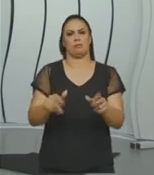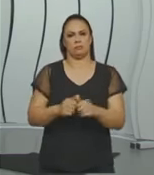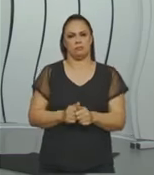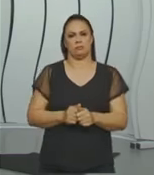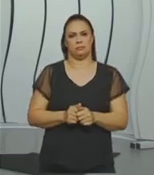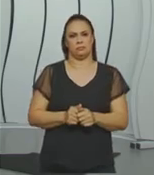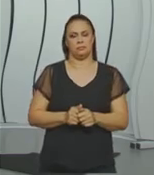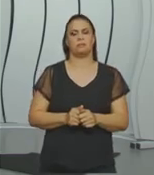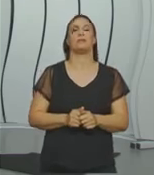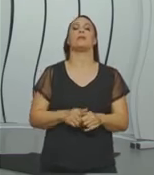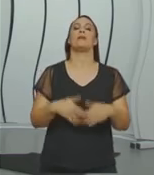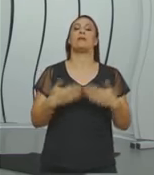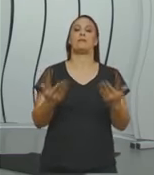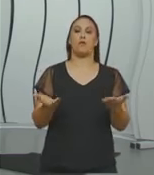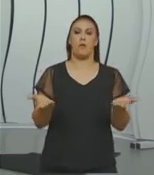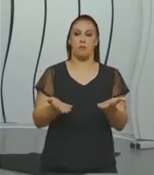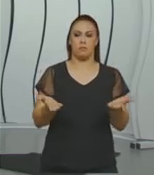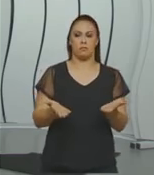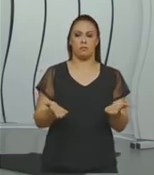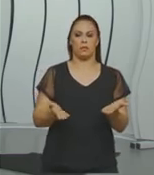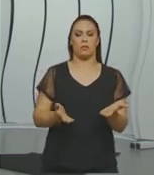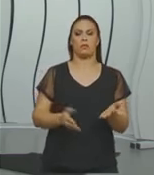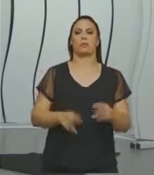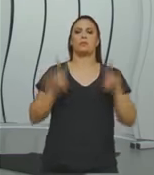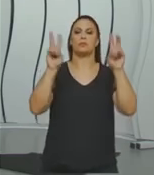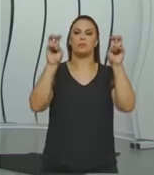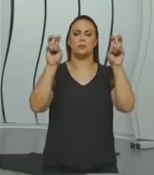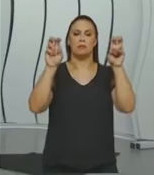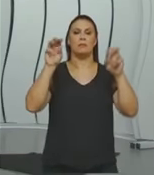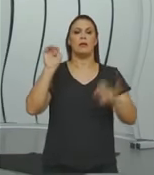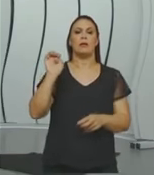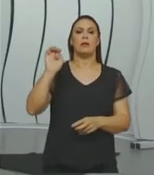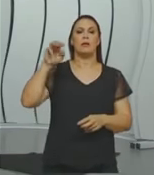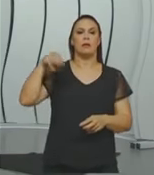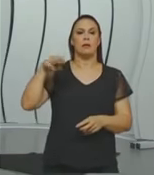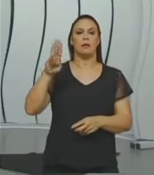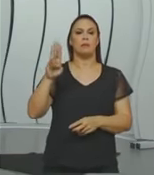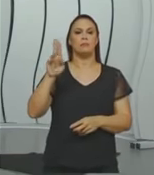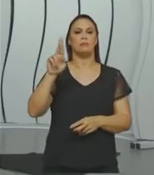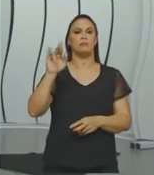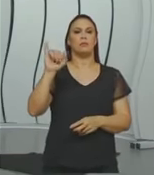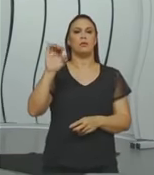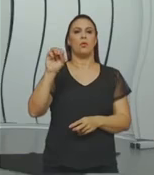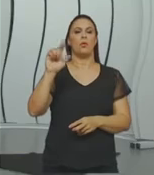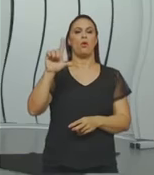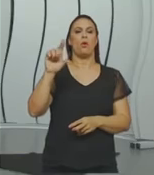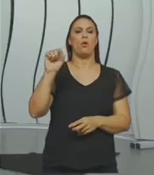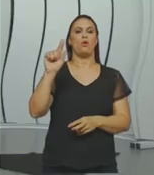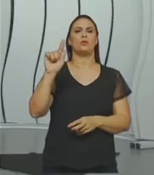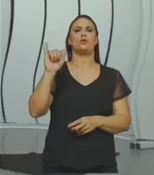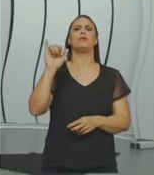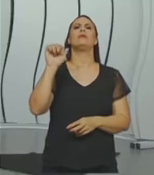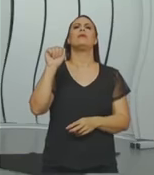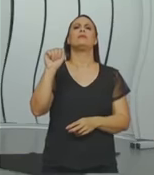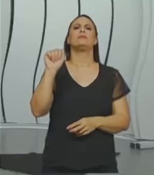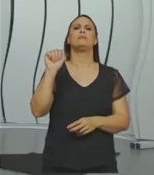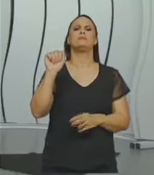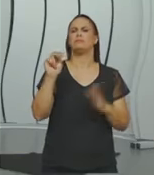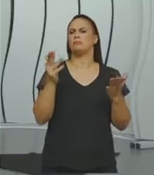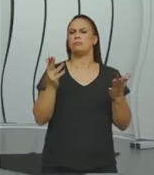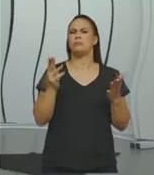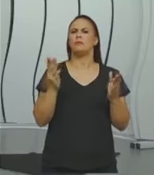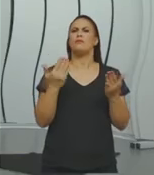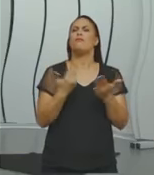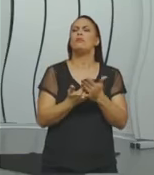em embriologia, o que essa embriologia vai estudar? Aí é uma matéria nova aí para vocês, alunos